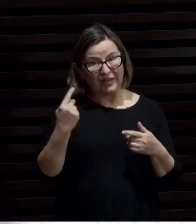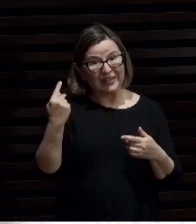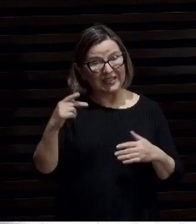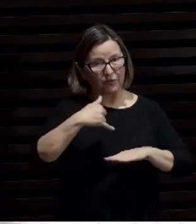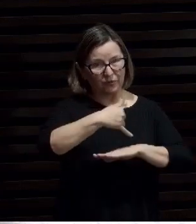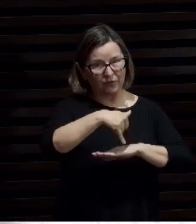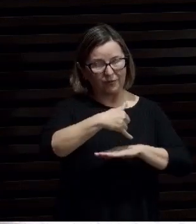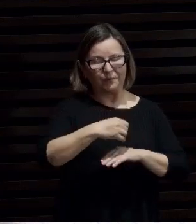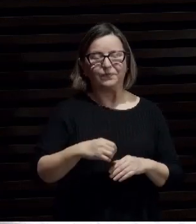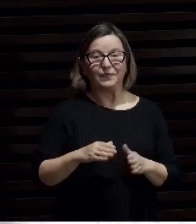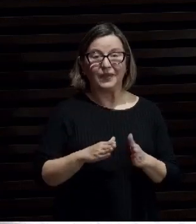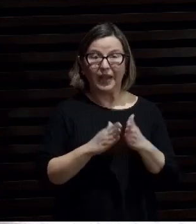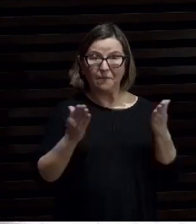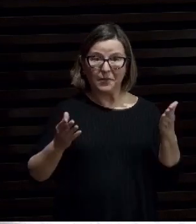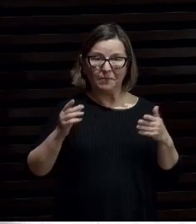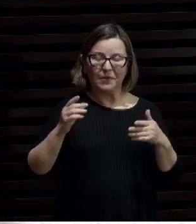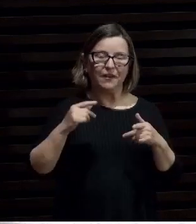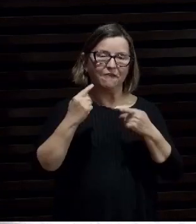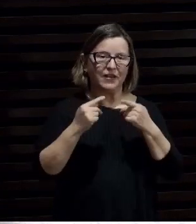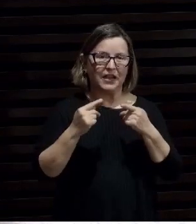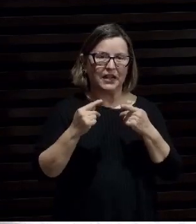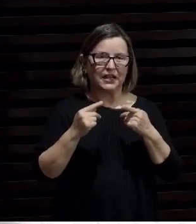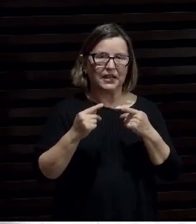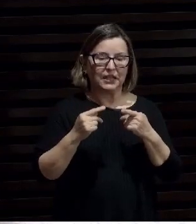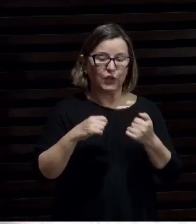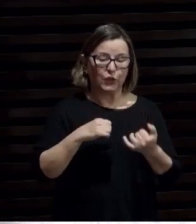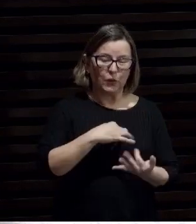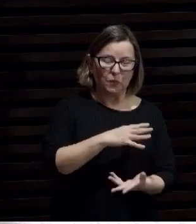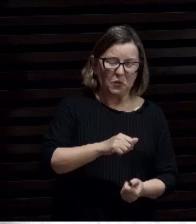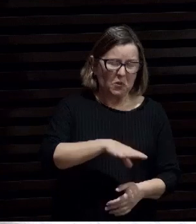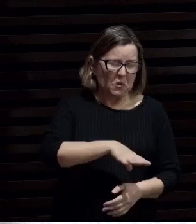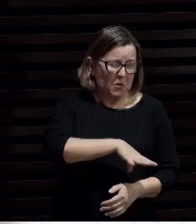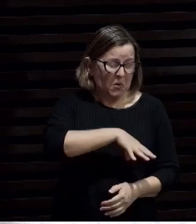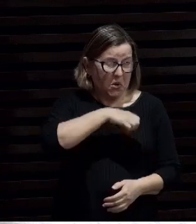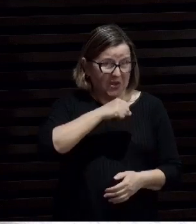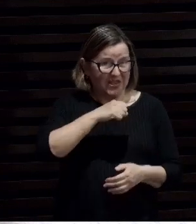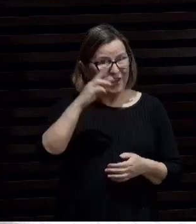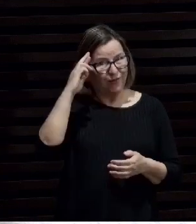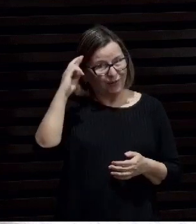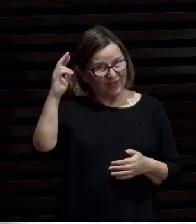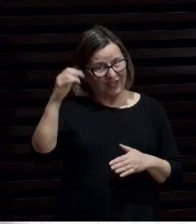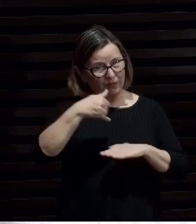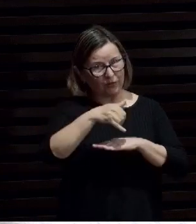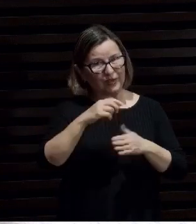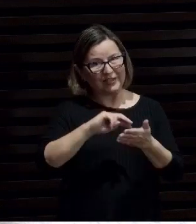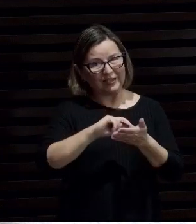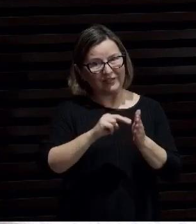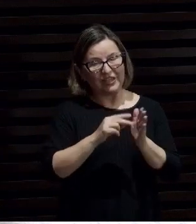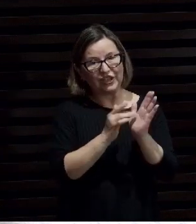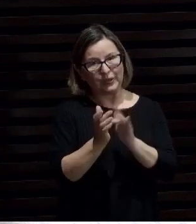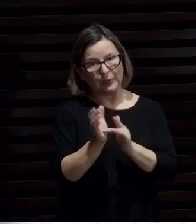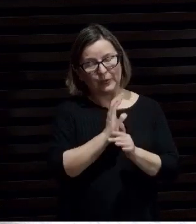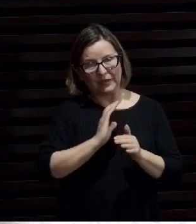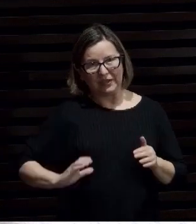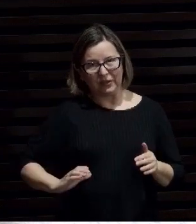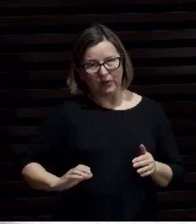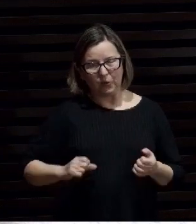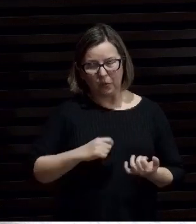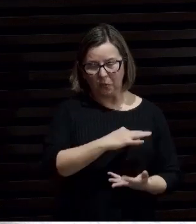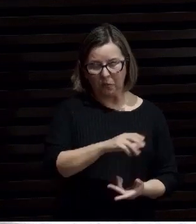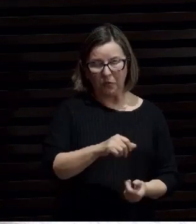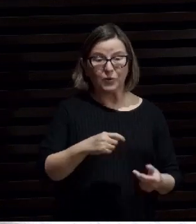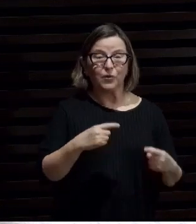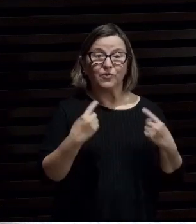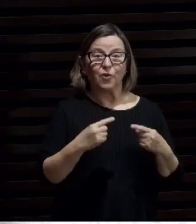o mundo odeia o ungido do Senhor, que é Jesus Cristo. O mundo conspira contra